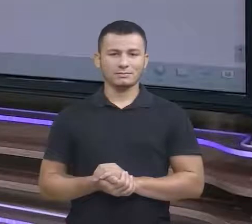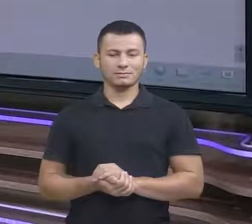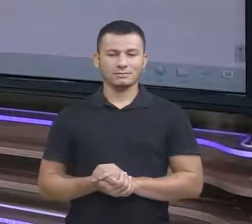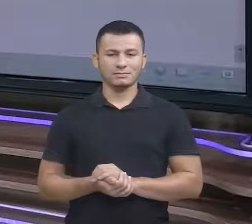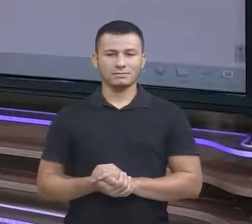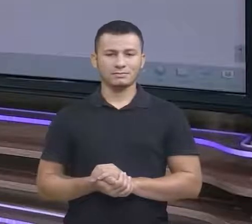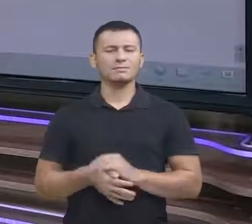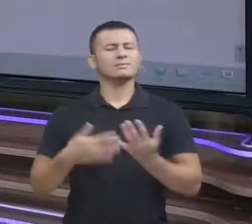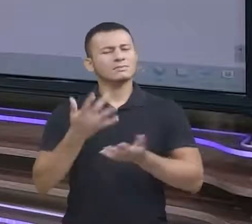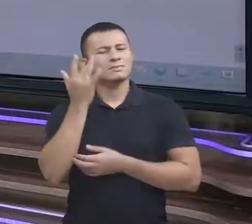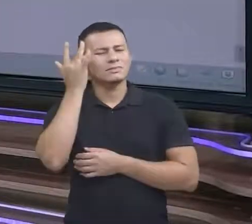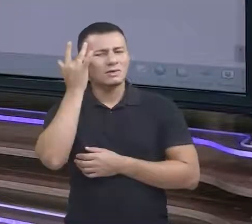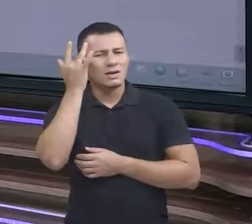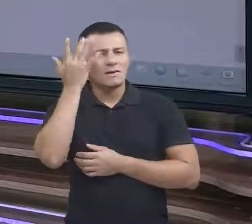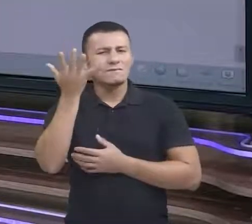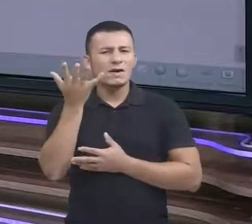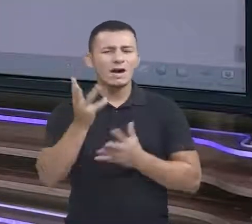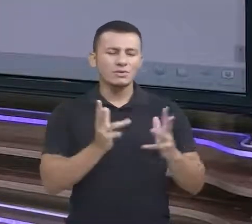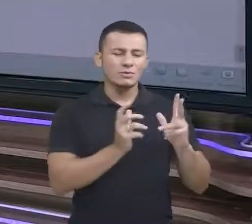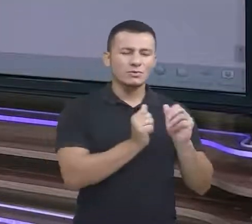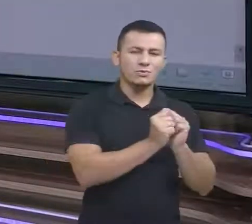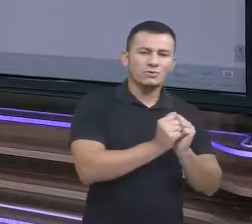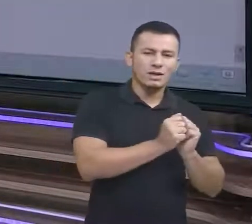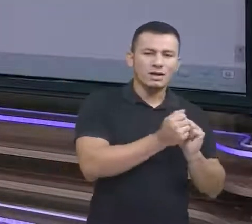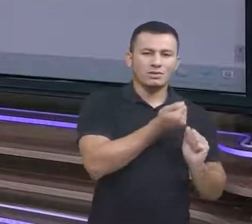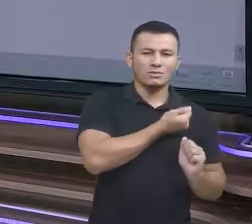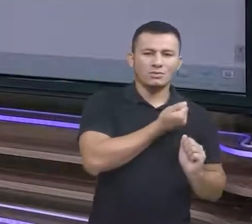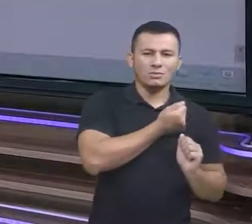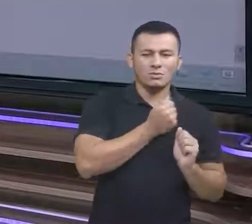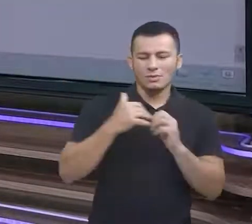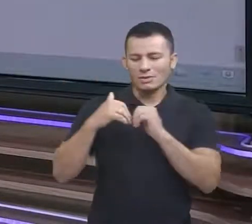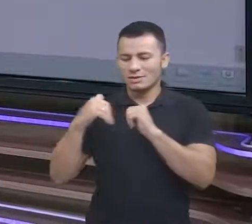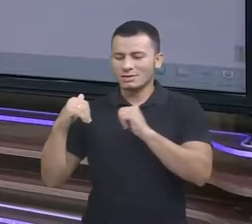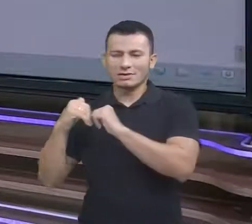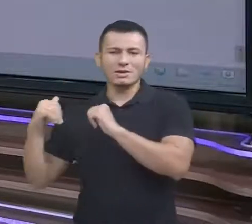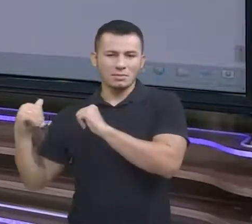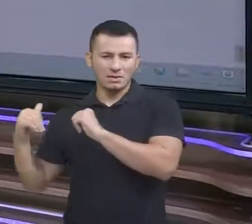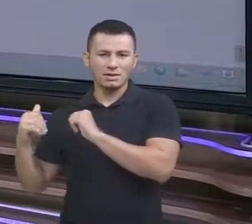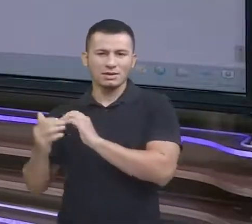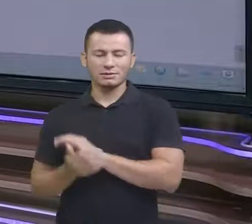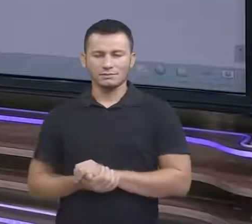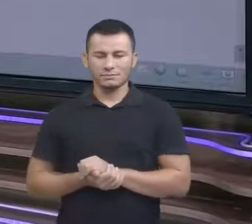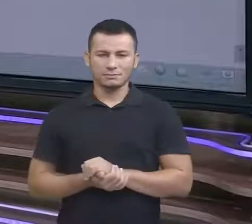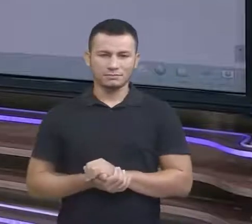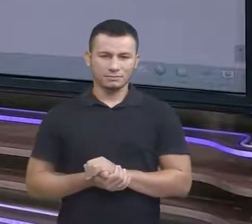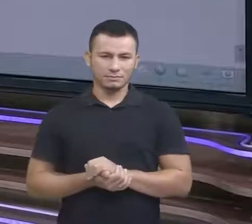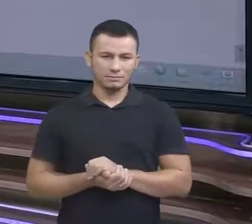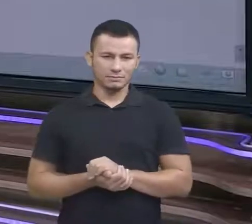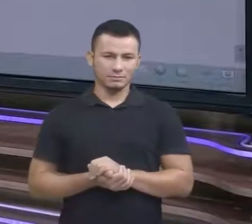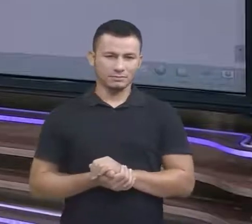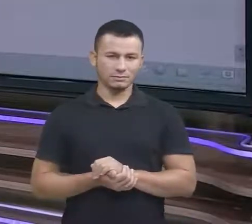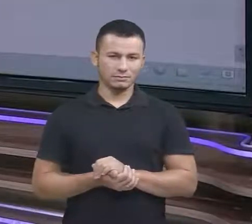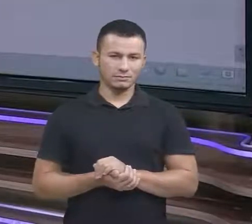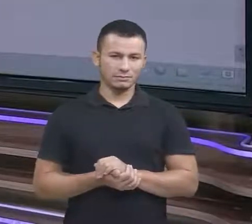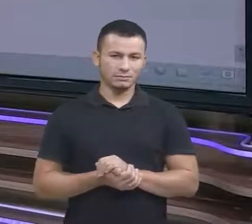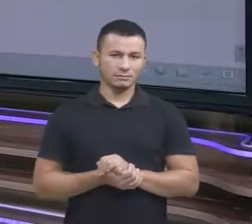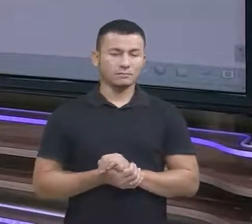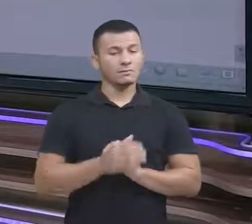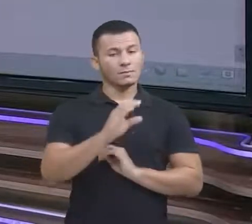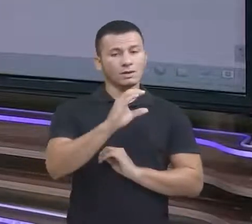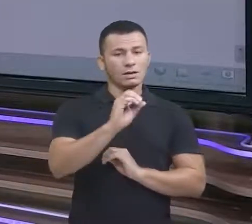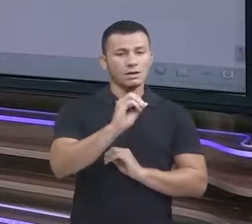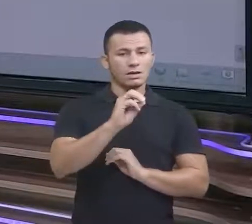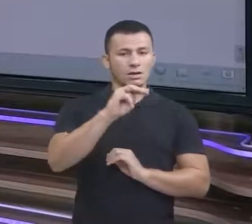e é muito fácil compor e decompor números não é compor eu tá tudo separadinho